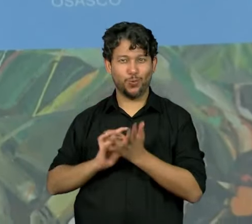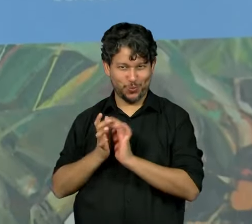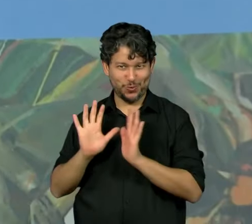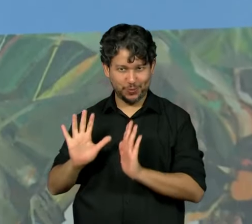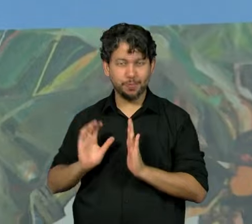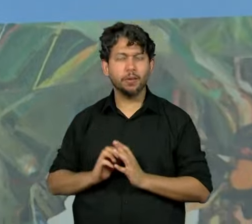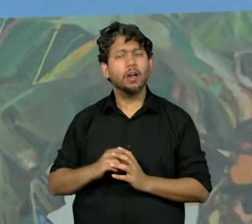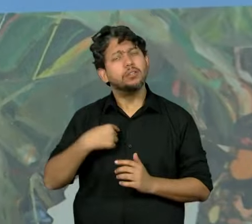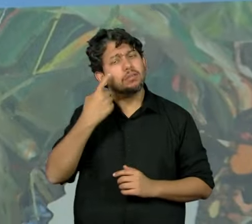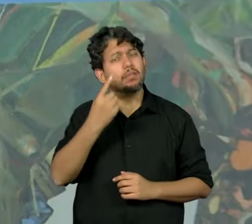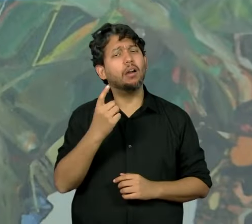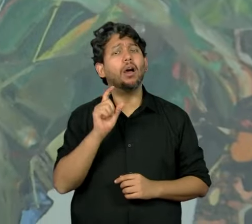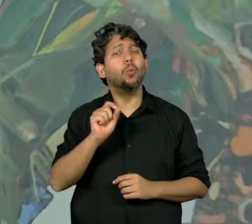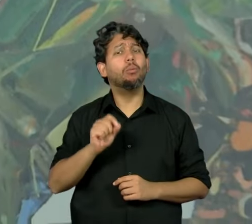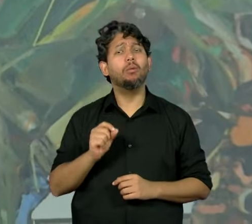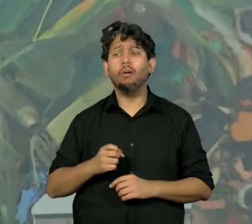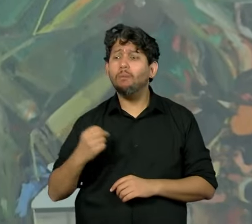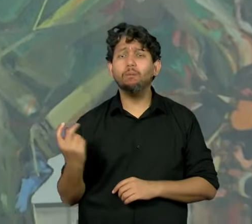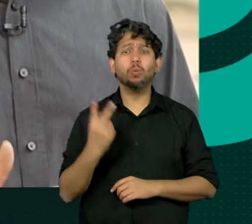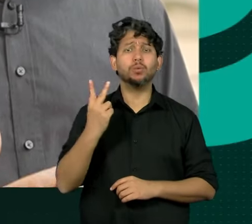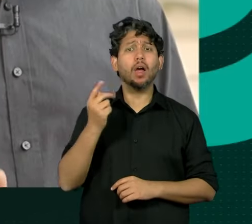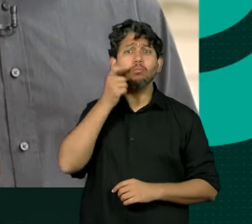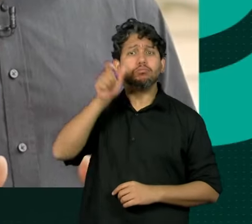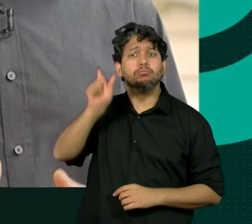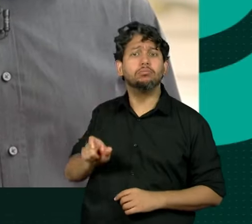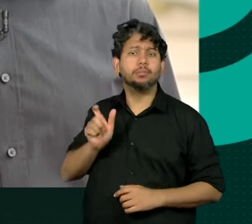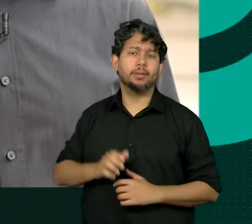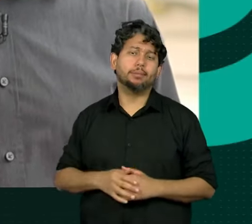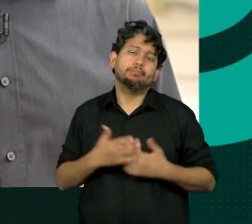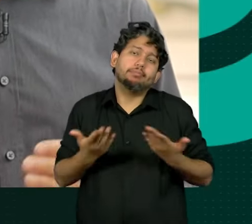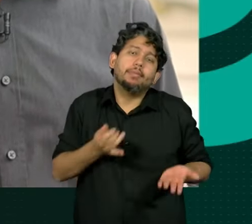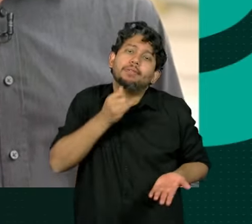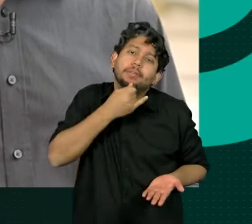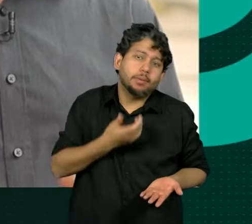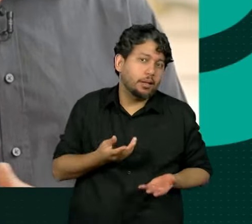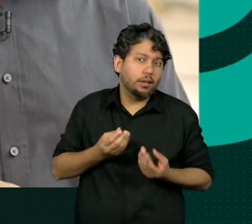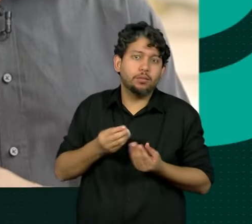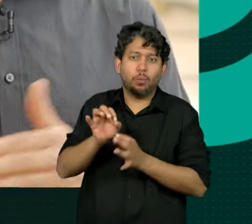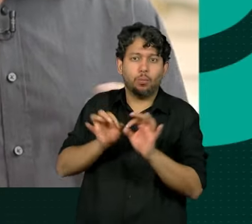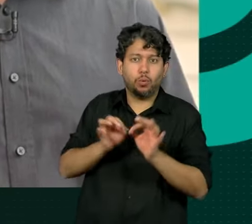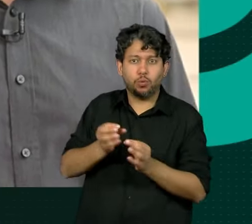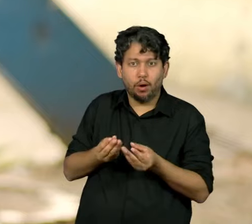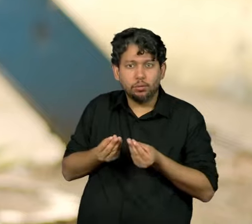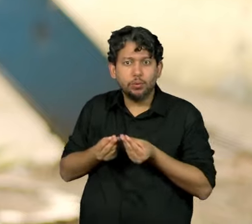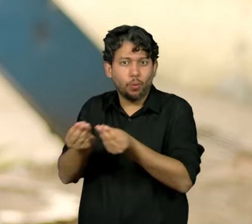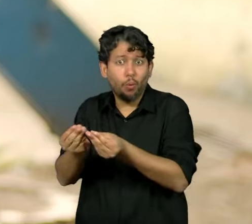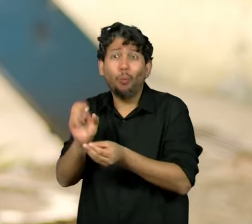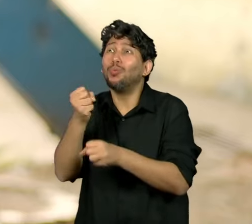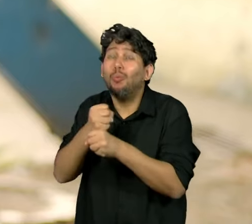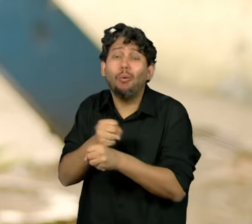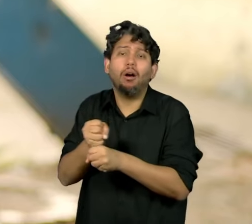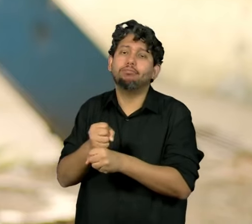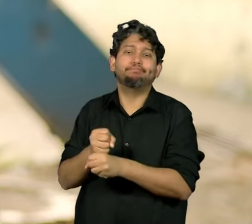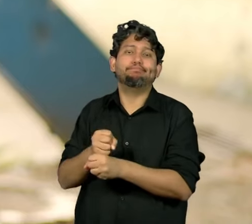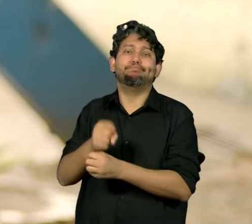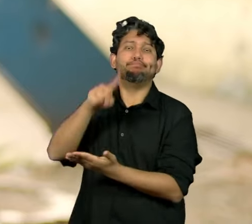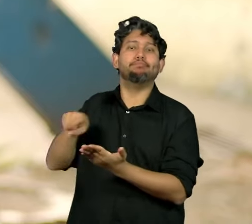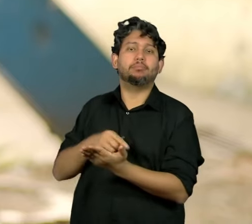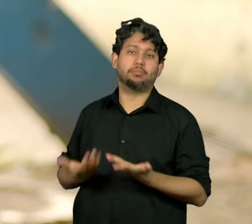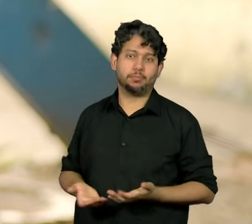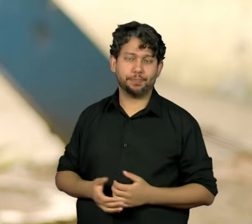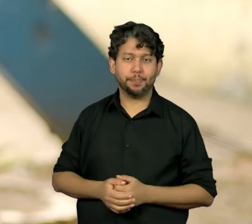Porque para valorizar ainda mais aquilo que ela foi. Mas, infelizmente, foi negado durante 8 anos. E como existe, na verdade, também